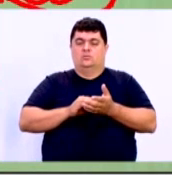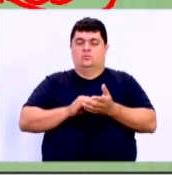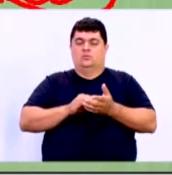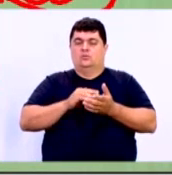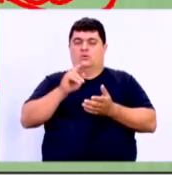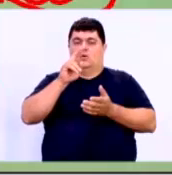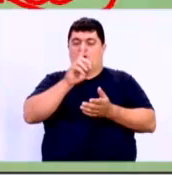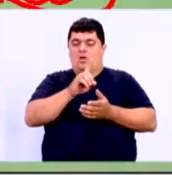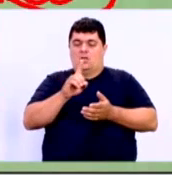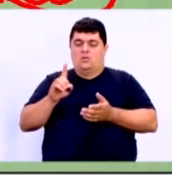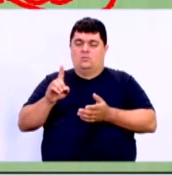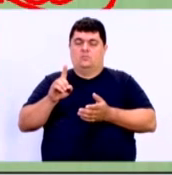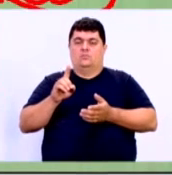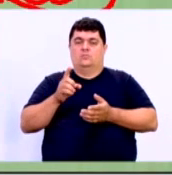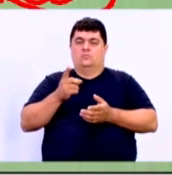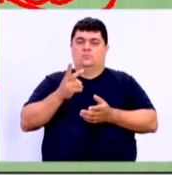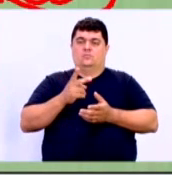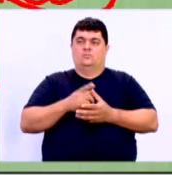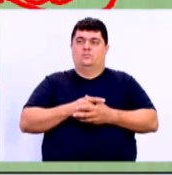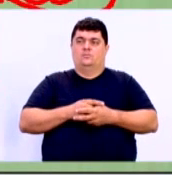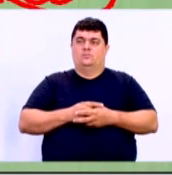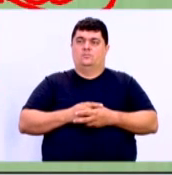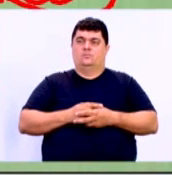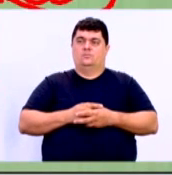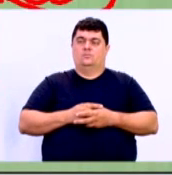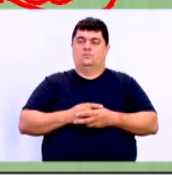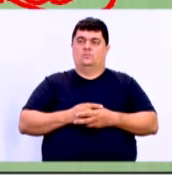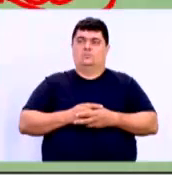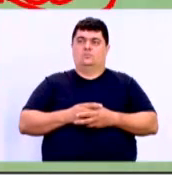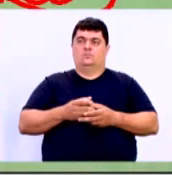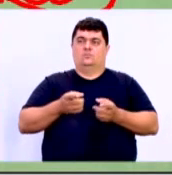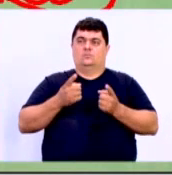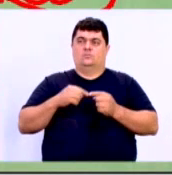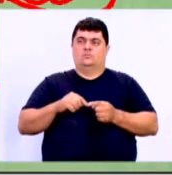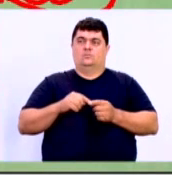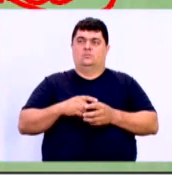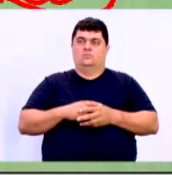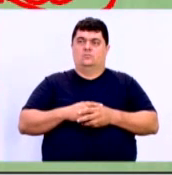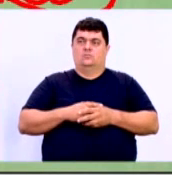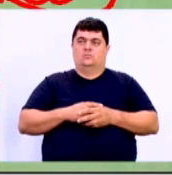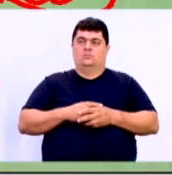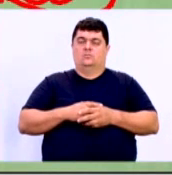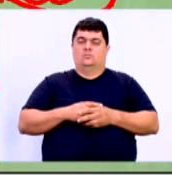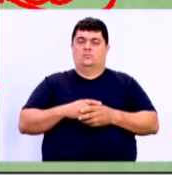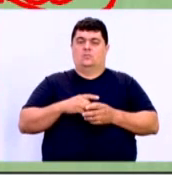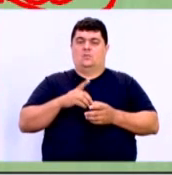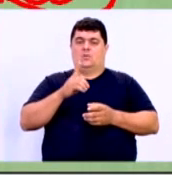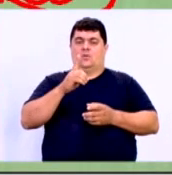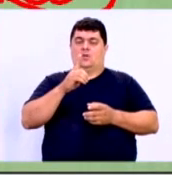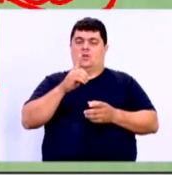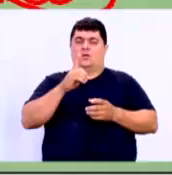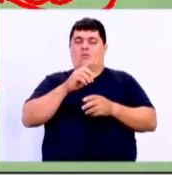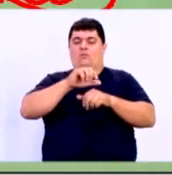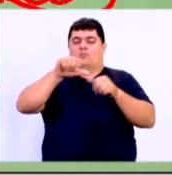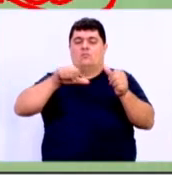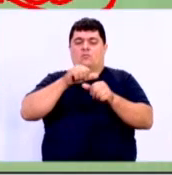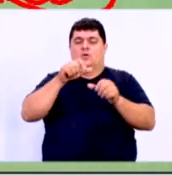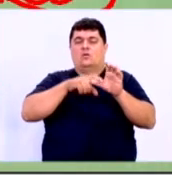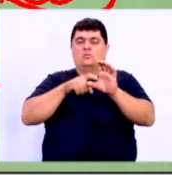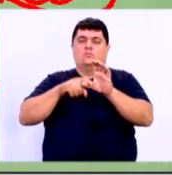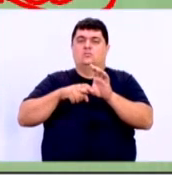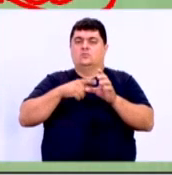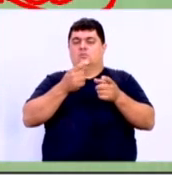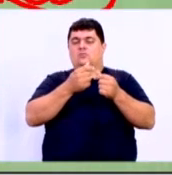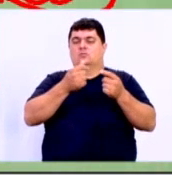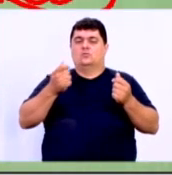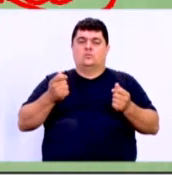vendidas. Opa! E aqui embaixo? Despesas variáveis. Custo do